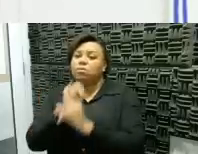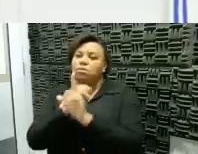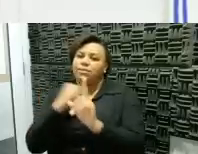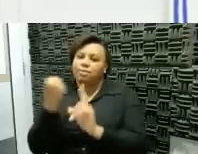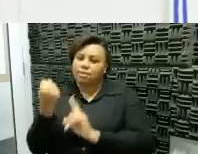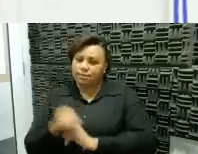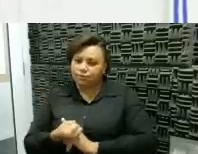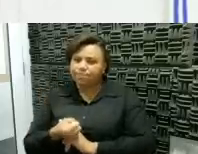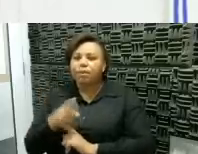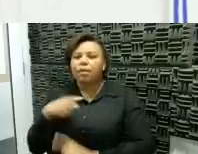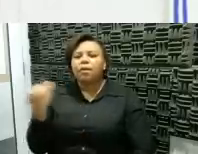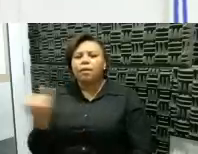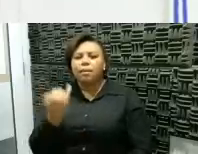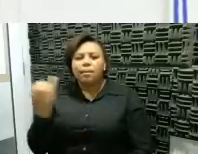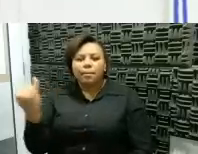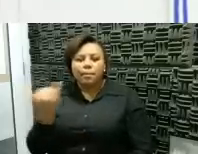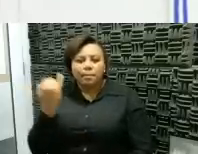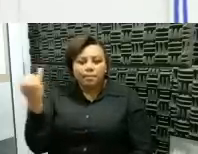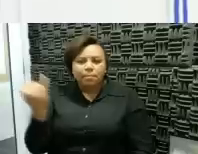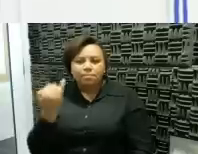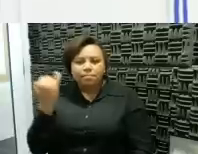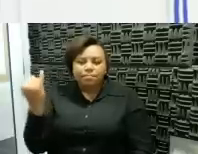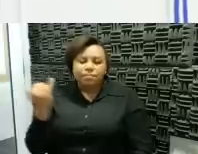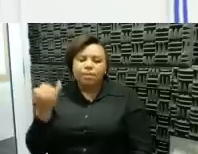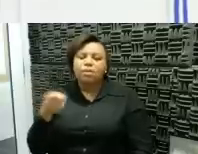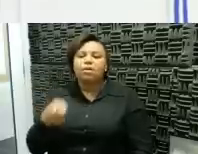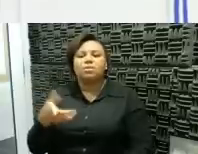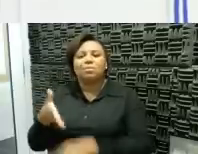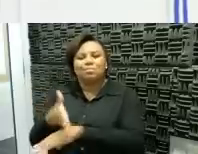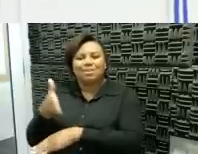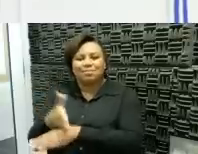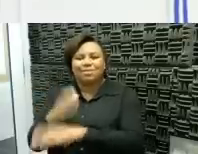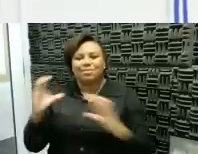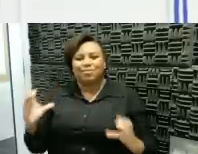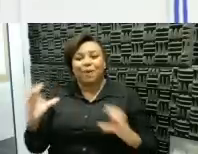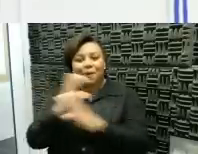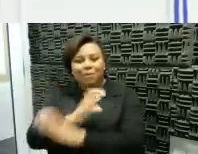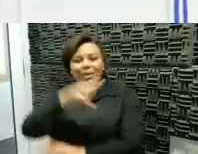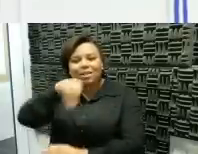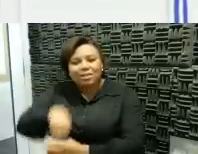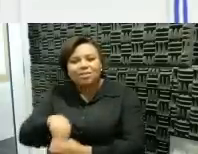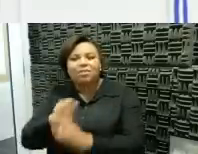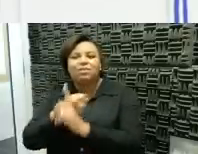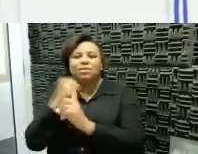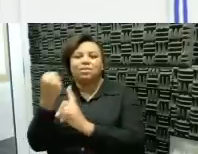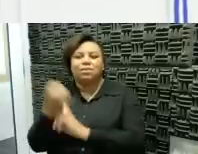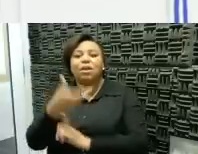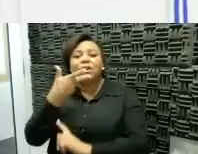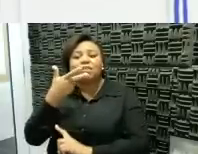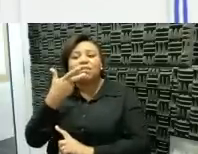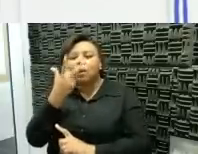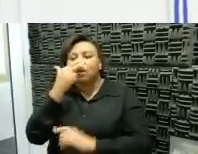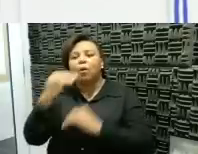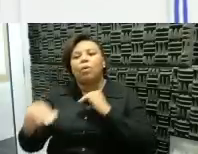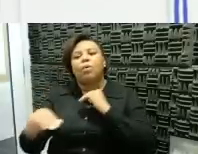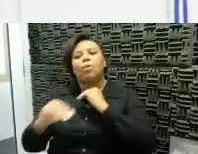a essa participação plena na sociedade eu quero ressaltar com igualdade de direitos